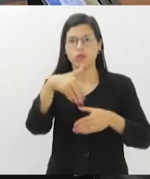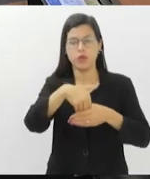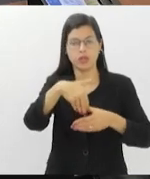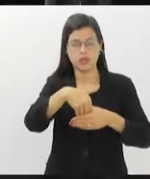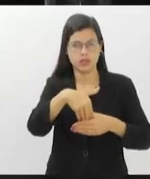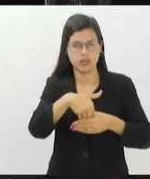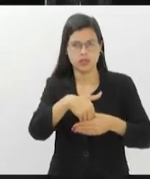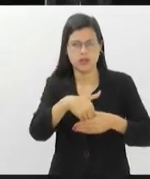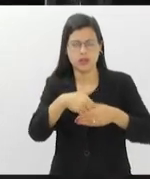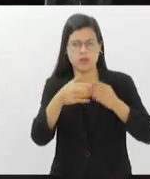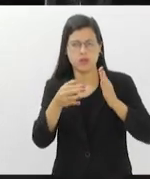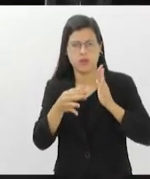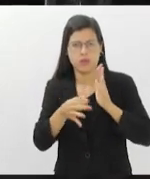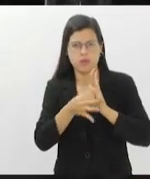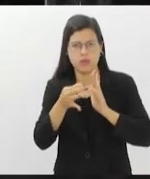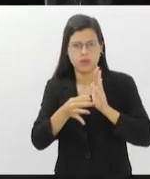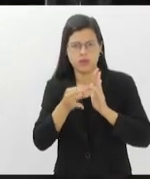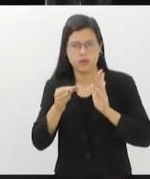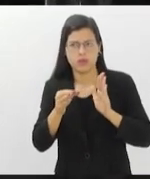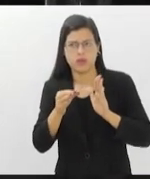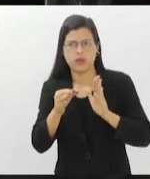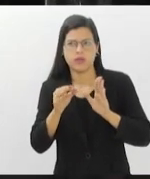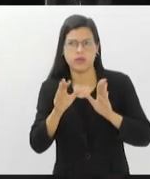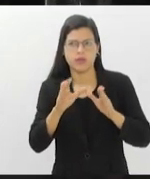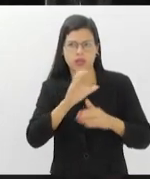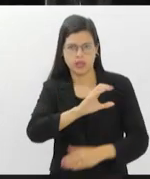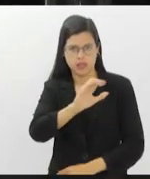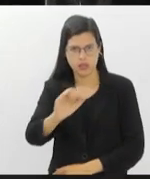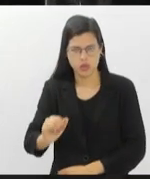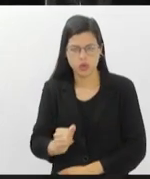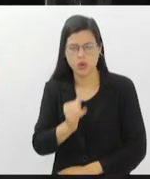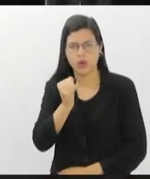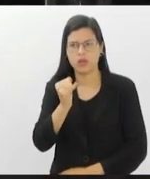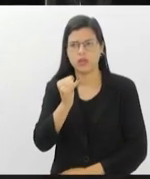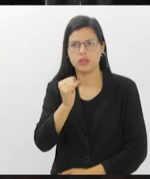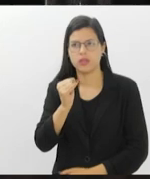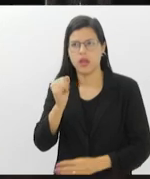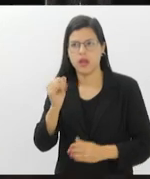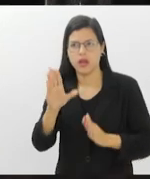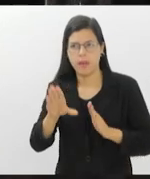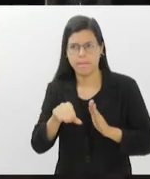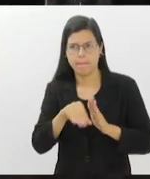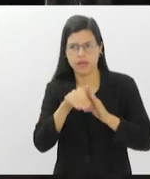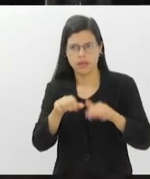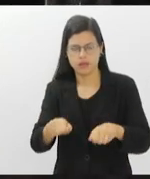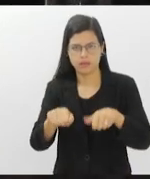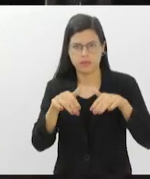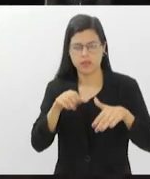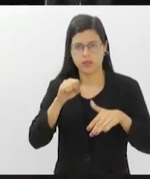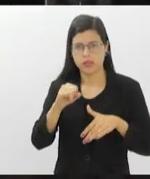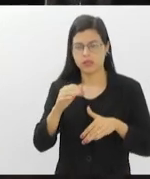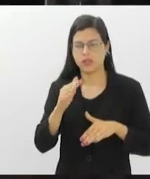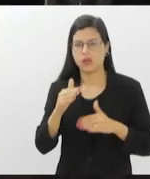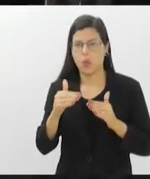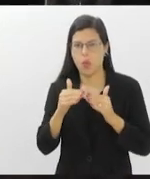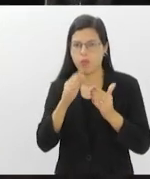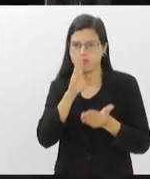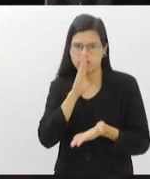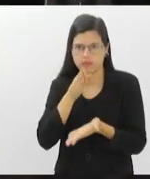Em votação, os pareceres da Comissão de Constituição e Justiça. A emenda de plenário. Se os que aprovam, permaneçam como